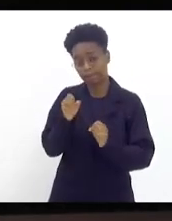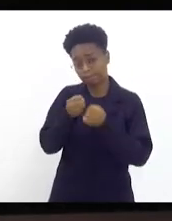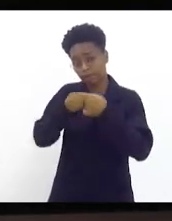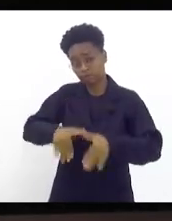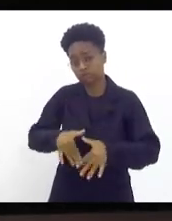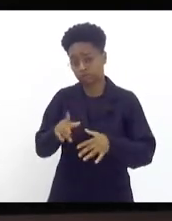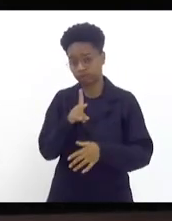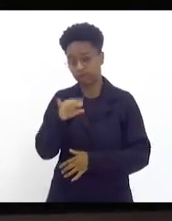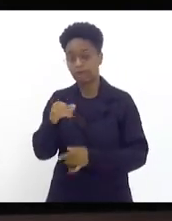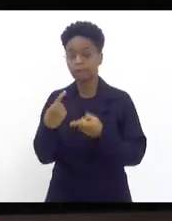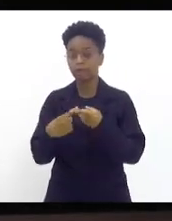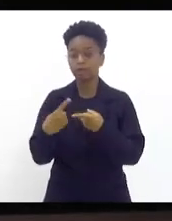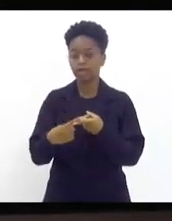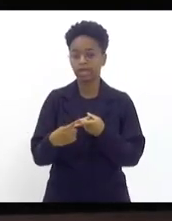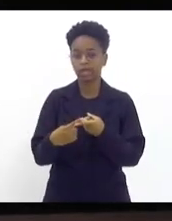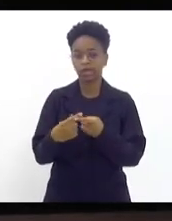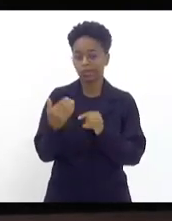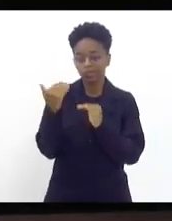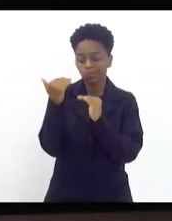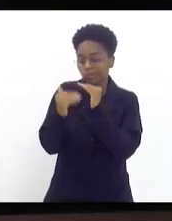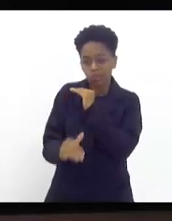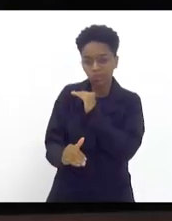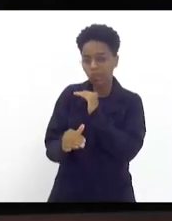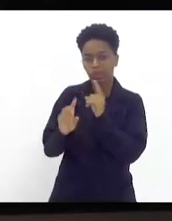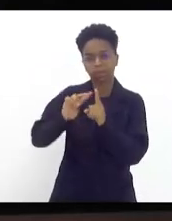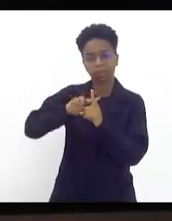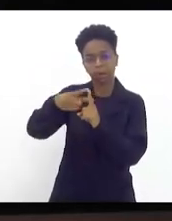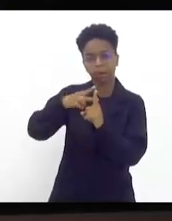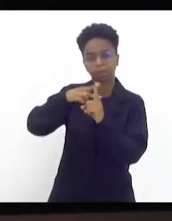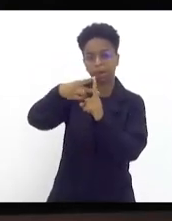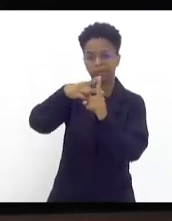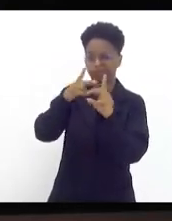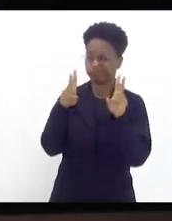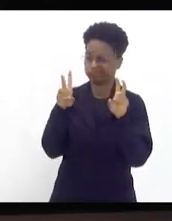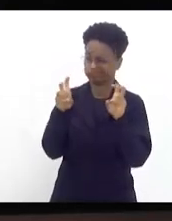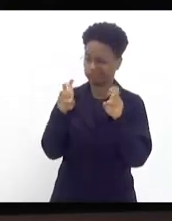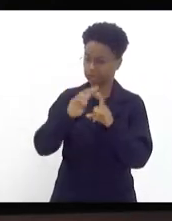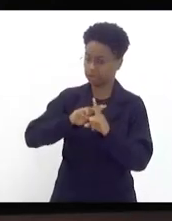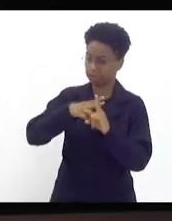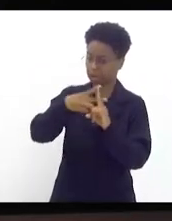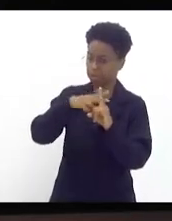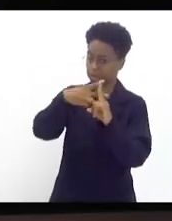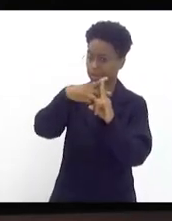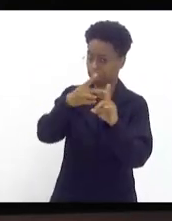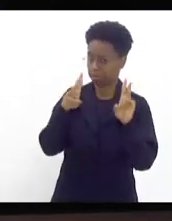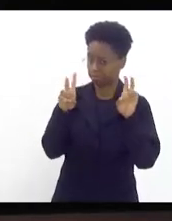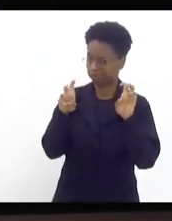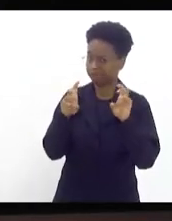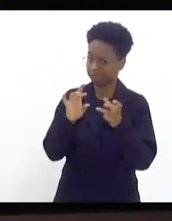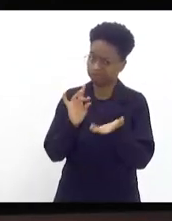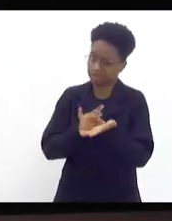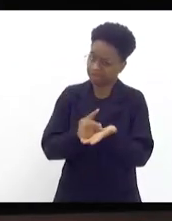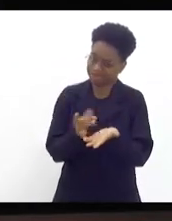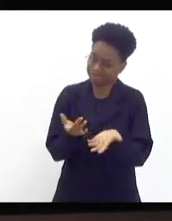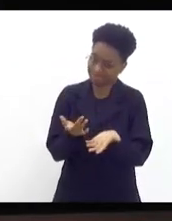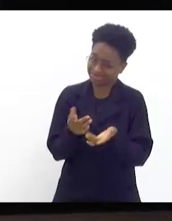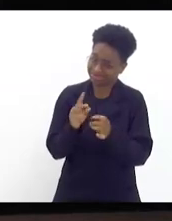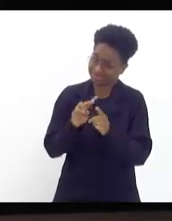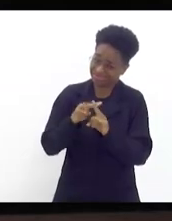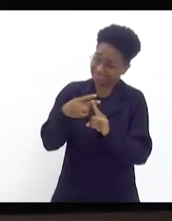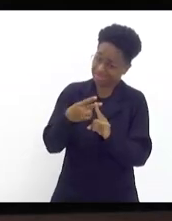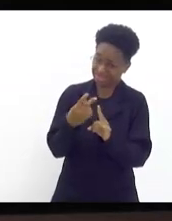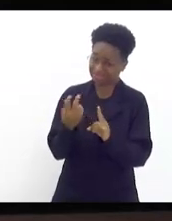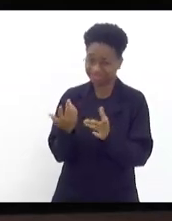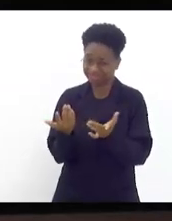porque não vai em cima dessa gratificação essa gratificação Esse aumento com muitas aspas é que foi